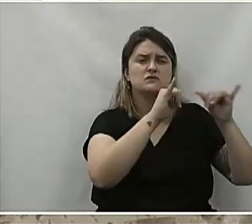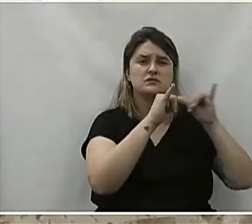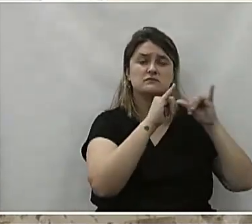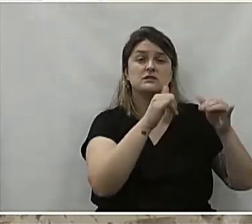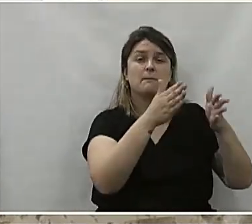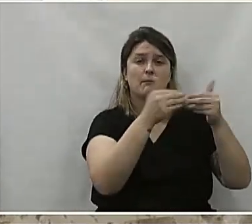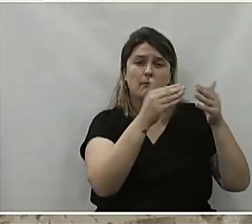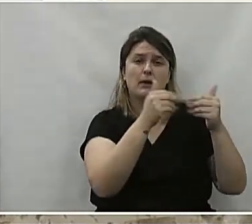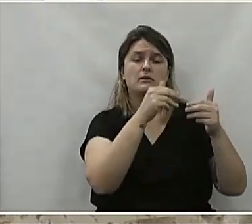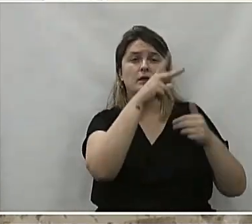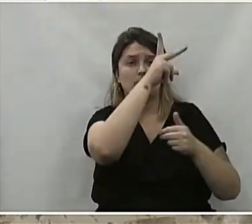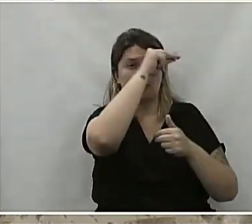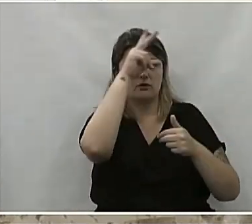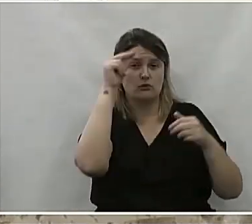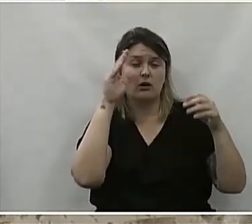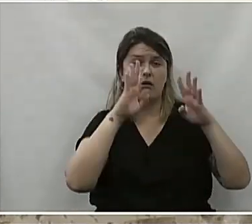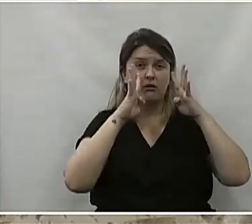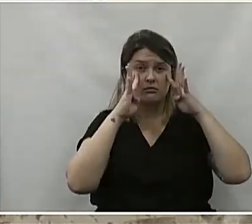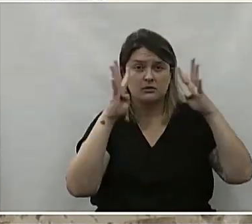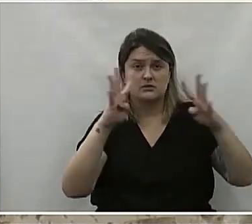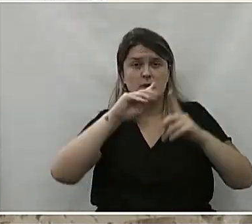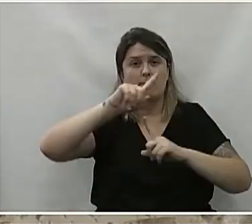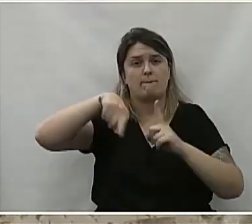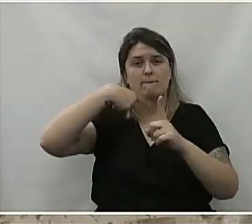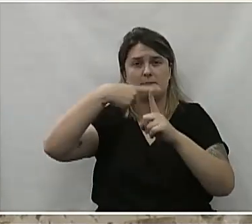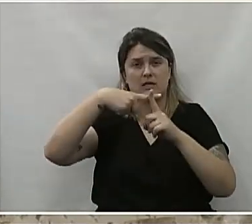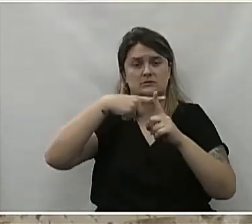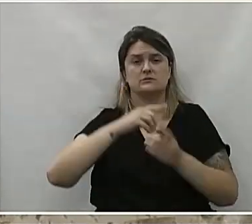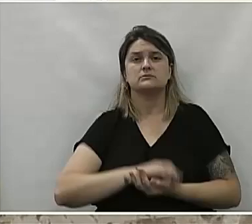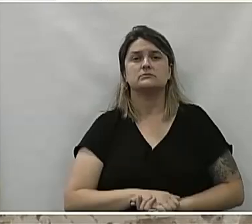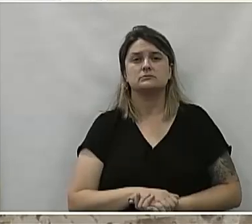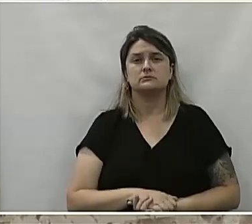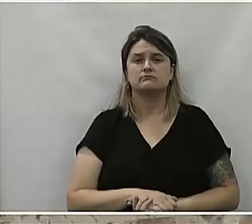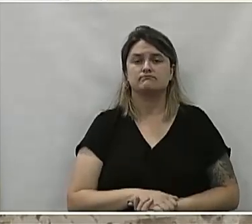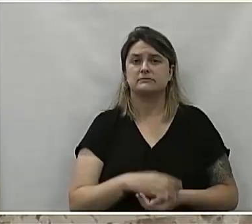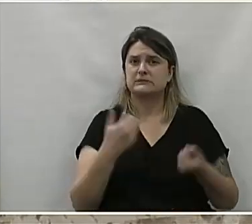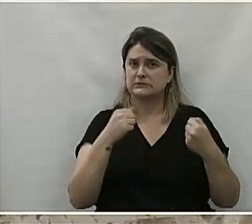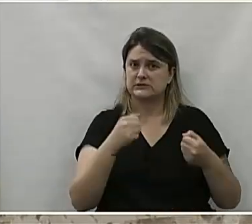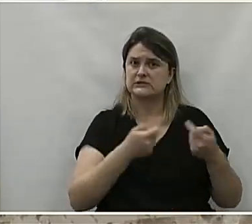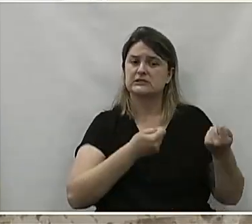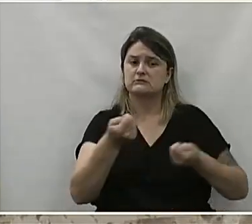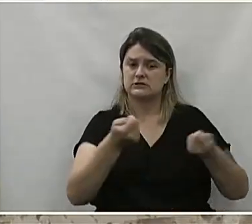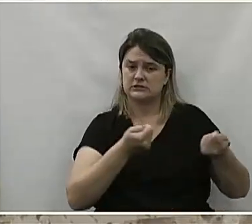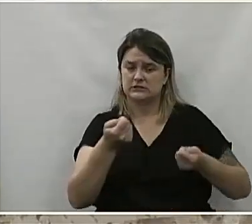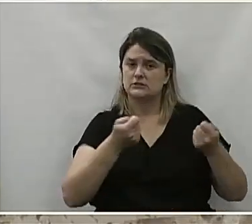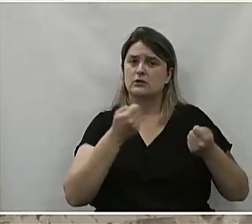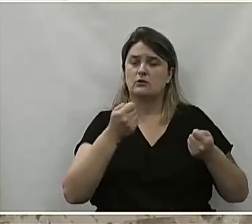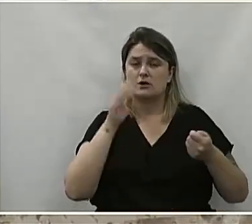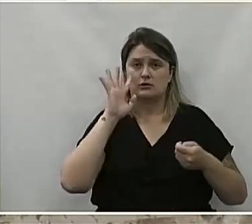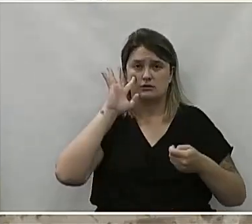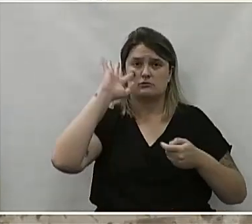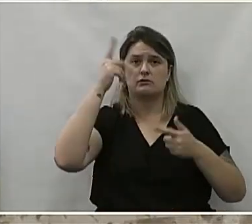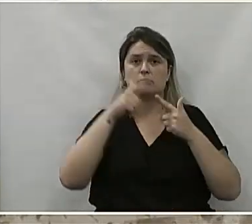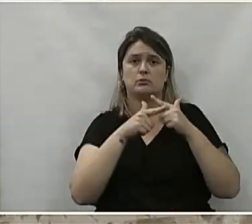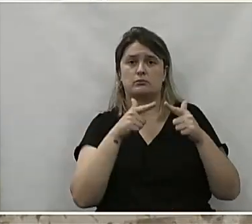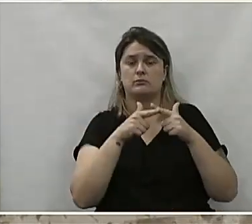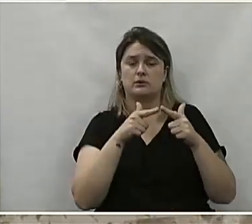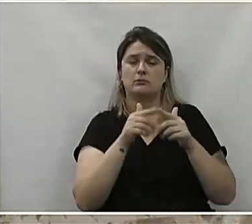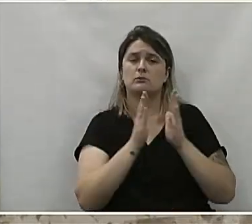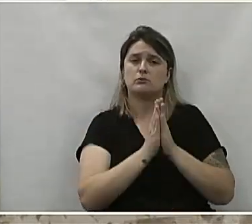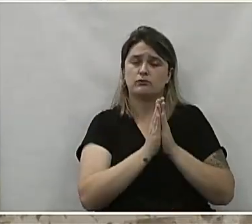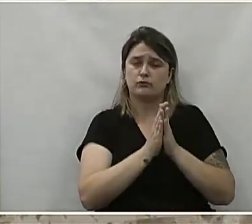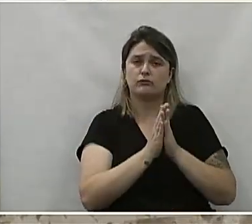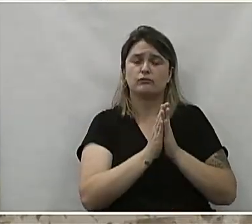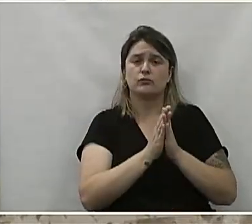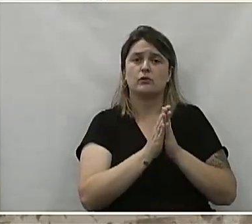situação Aí que a gente Está colocando Para que seja A administração Dê uma olhada E faz favor